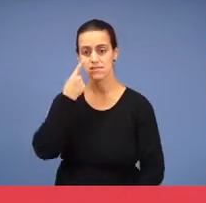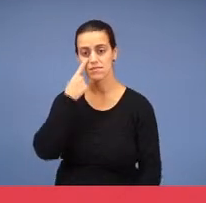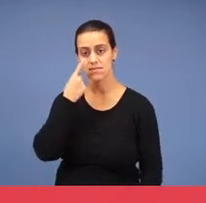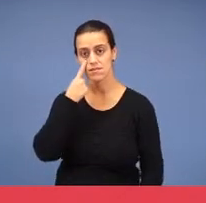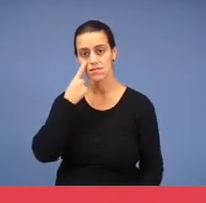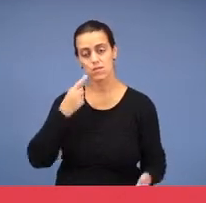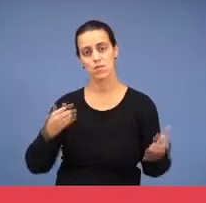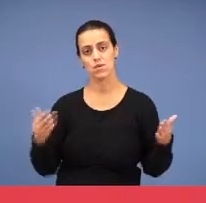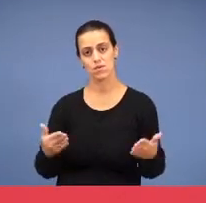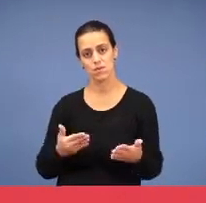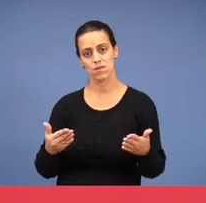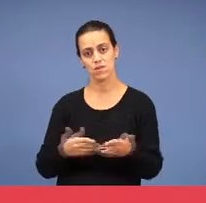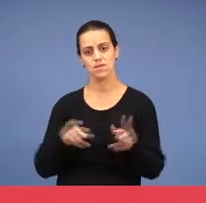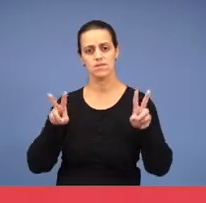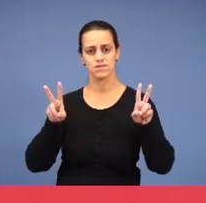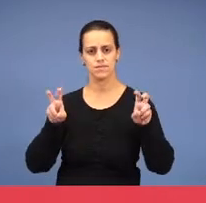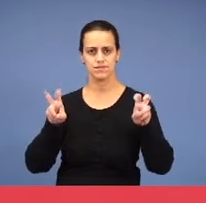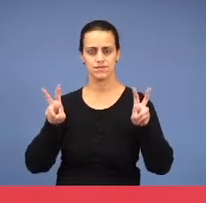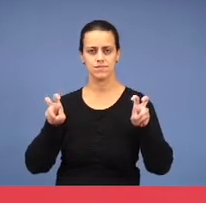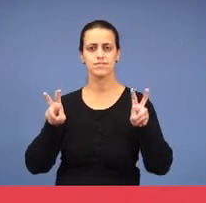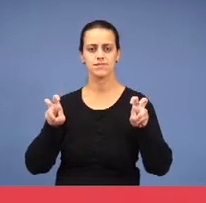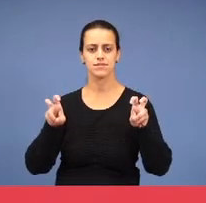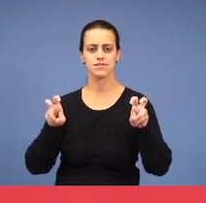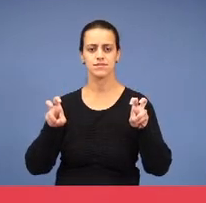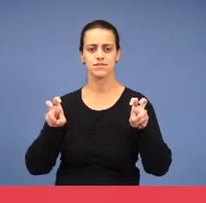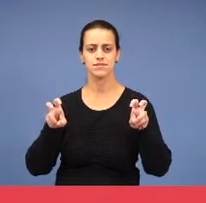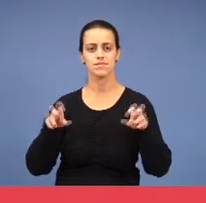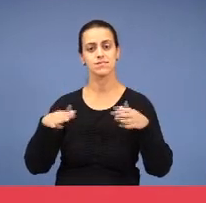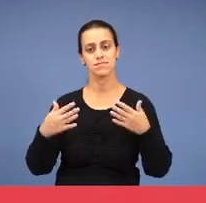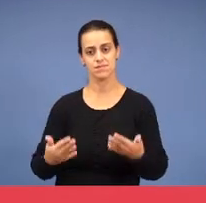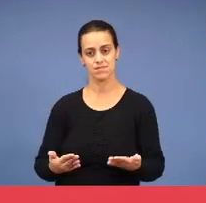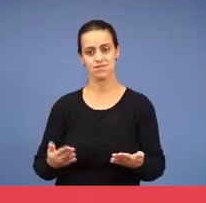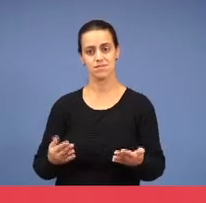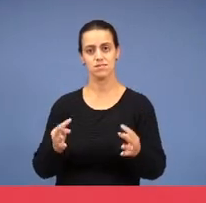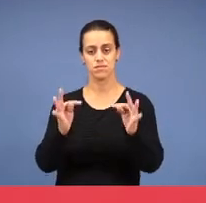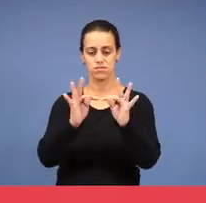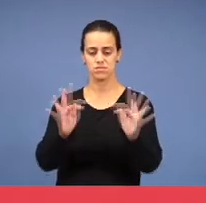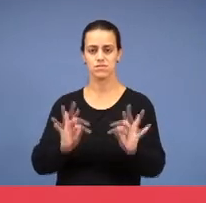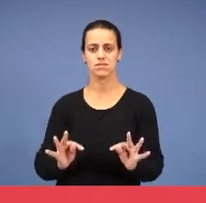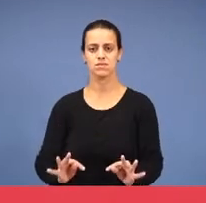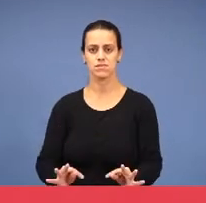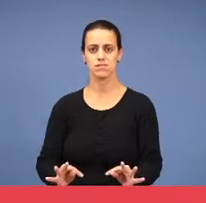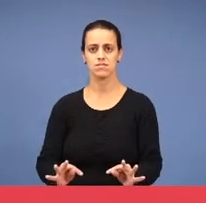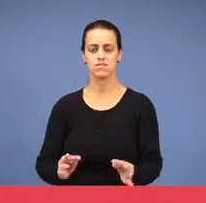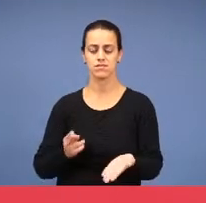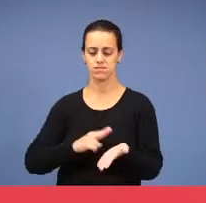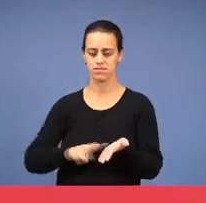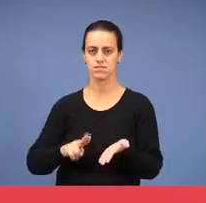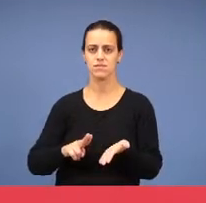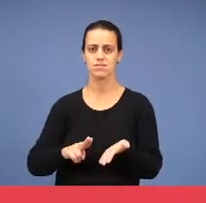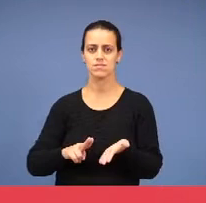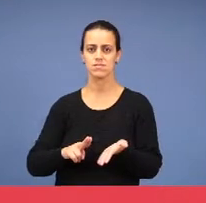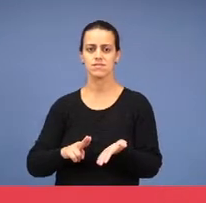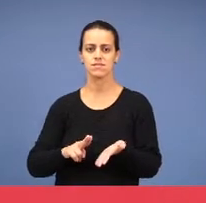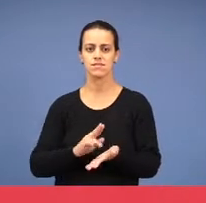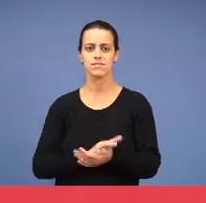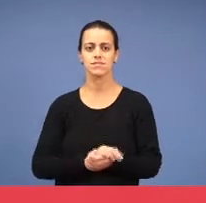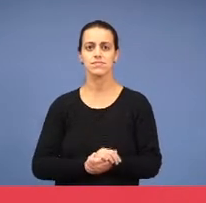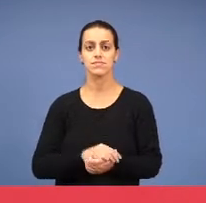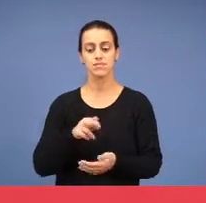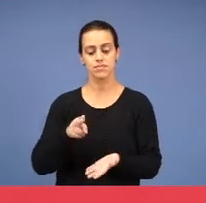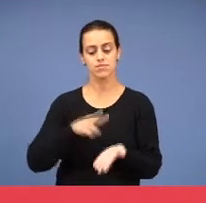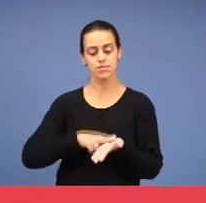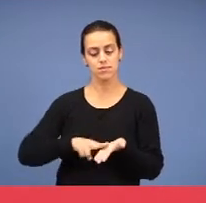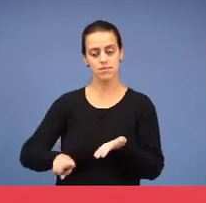Hoje, o nosso assunto seria, ou será esse aqui, sobre a carta de Tiatira. Então, na carta